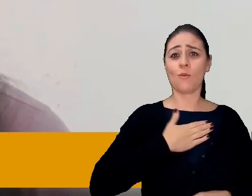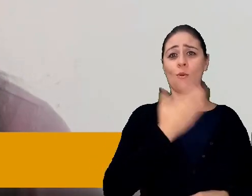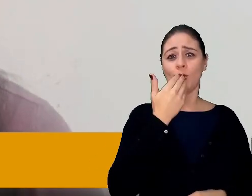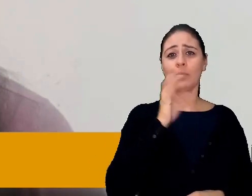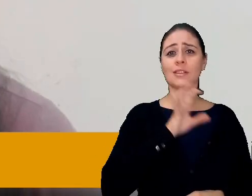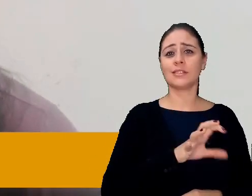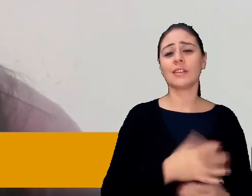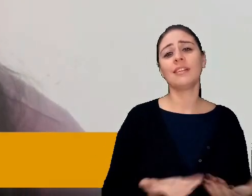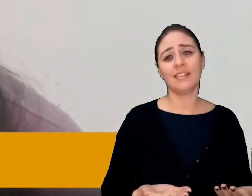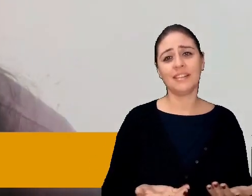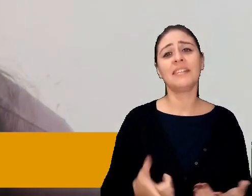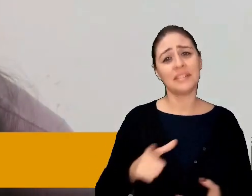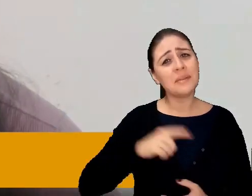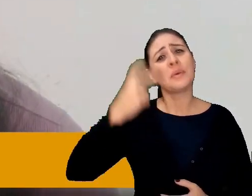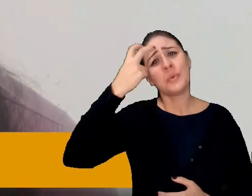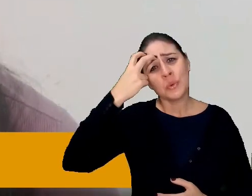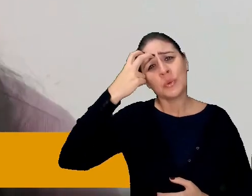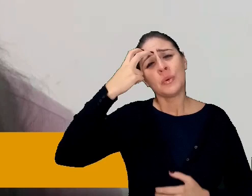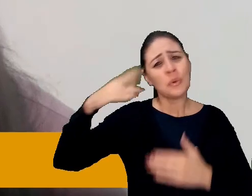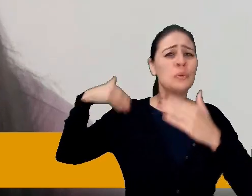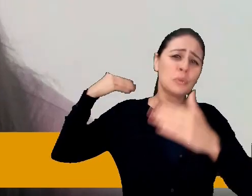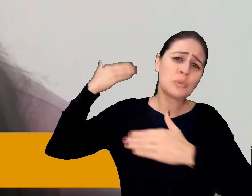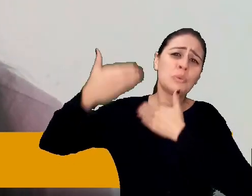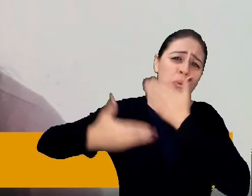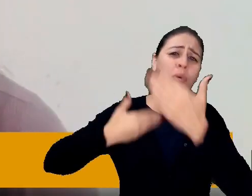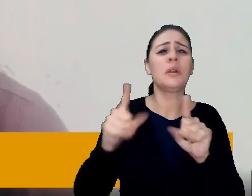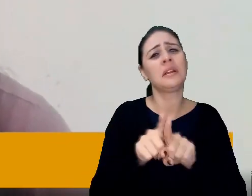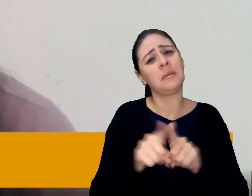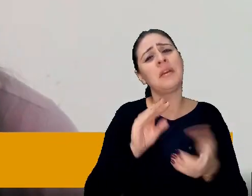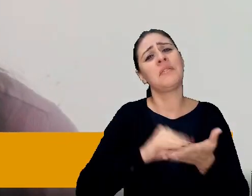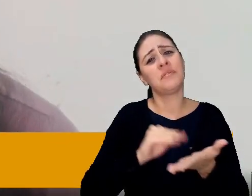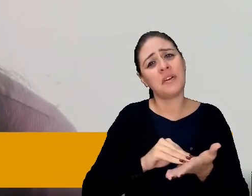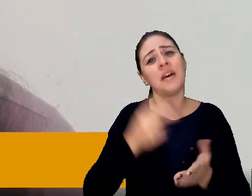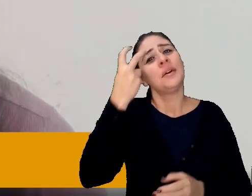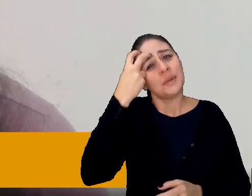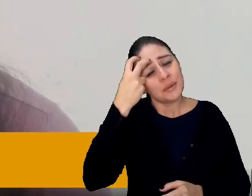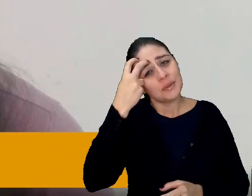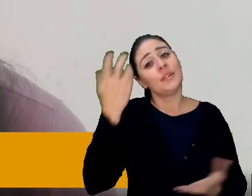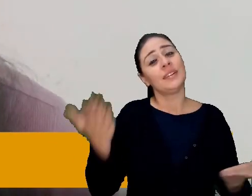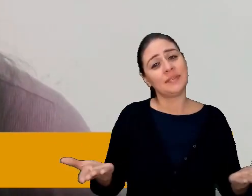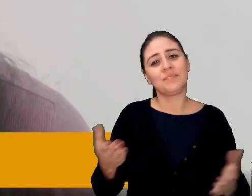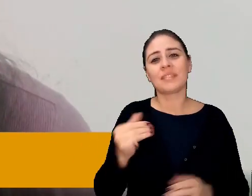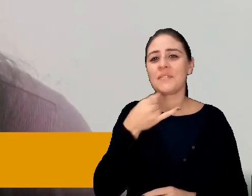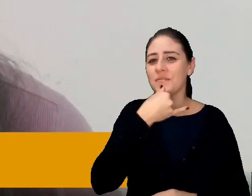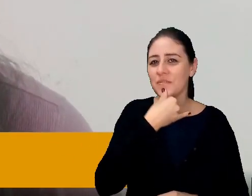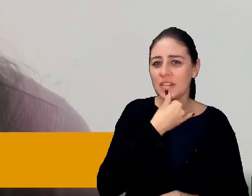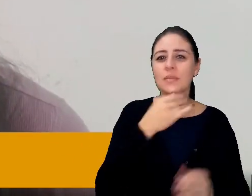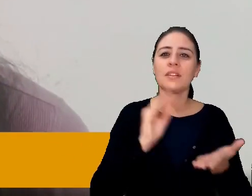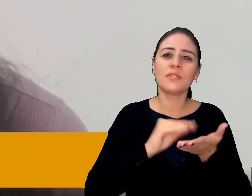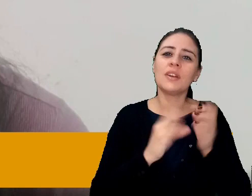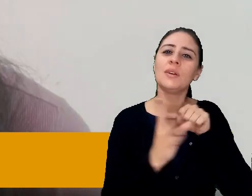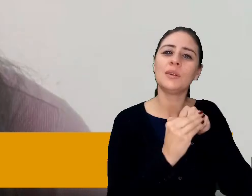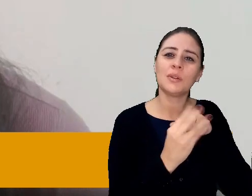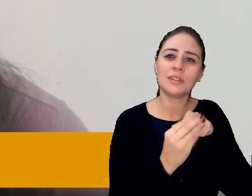porque são as culturas enraizadas e a dita ignorância também estrutural, né? Porque se a gente for